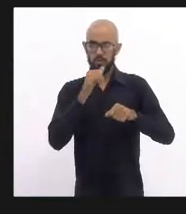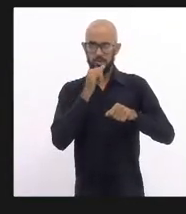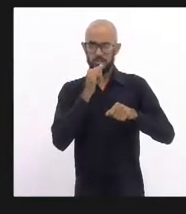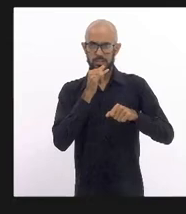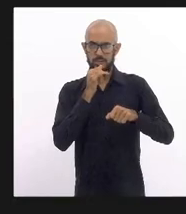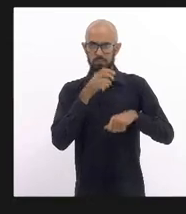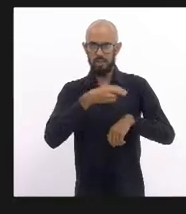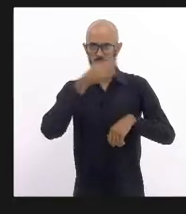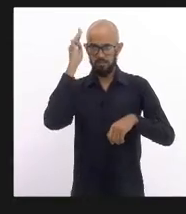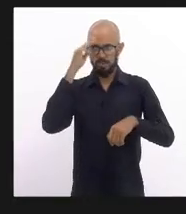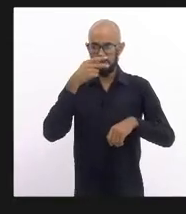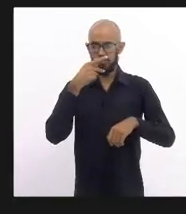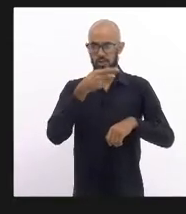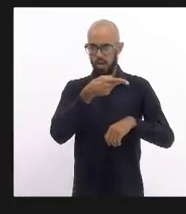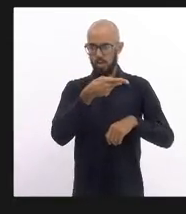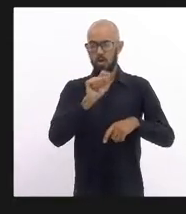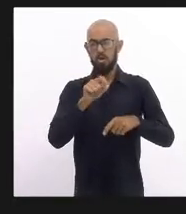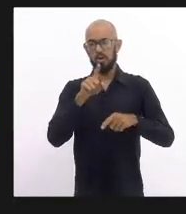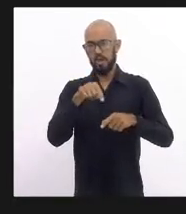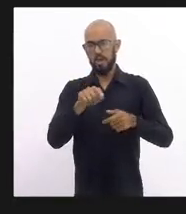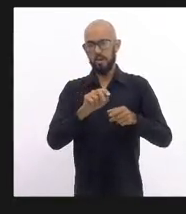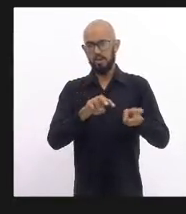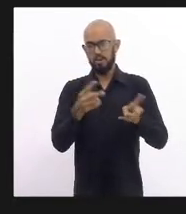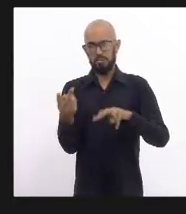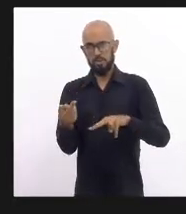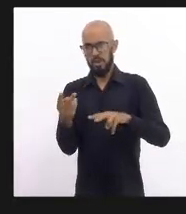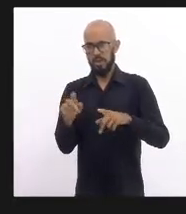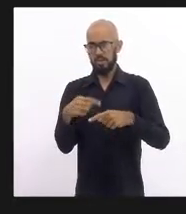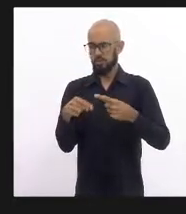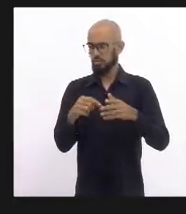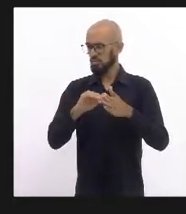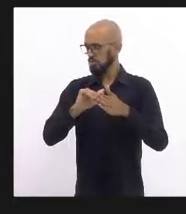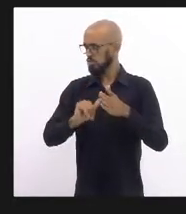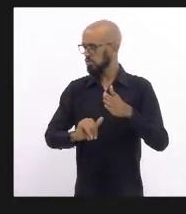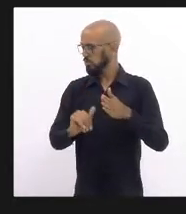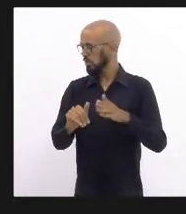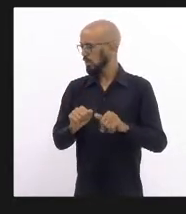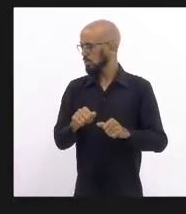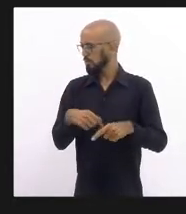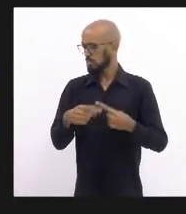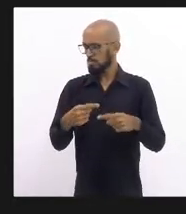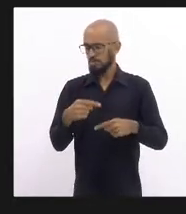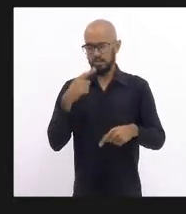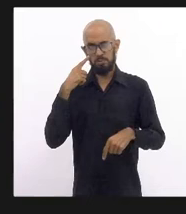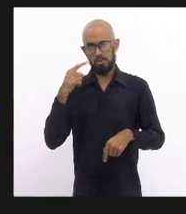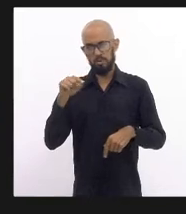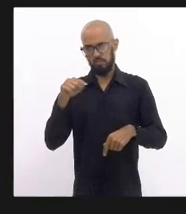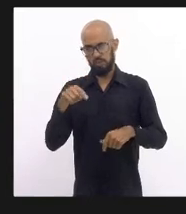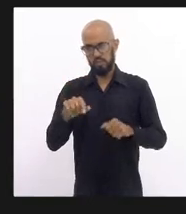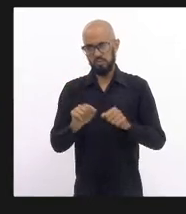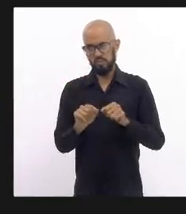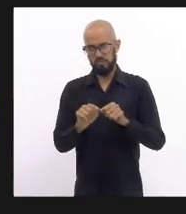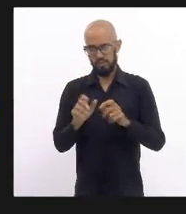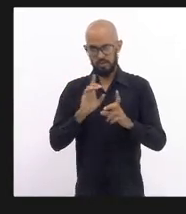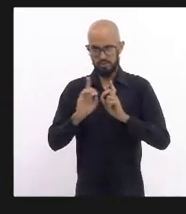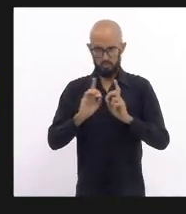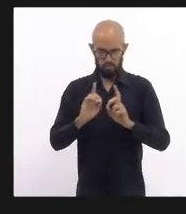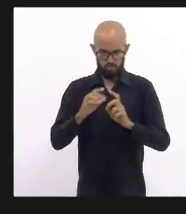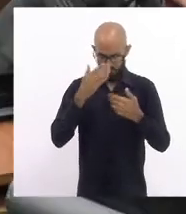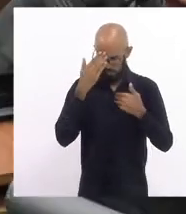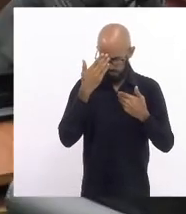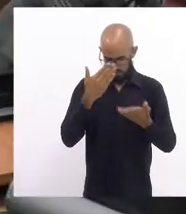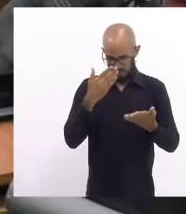a deliberação de Vossa Excelência que seja retirado de pauta e na próxima semana a gente possa fazer e promover a discussão necessária. Muito obrigado, senhor